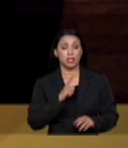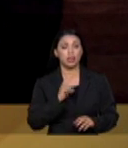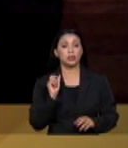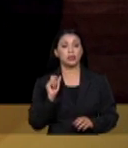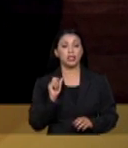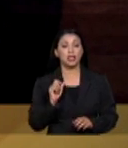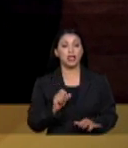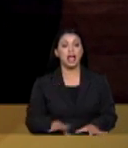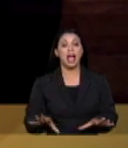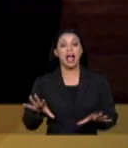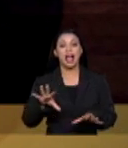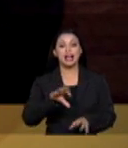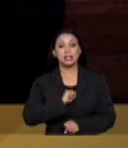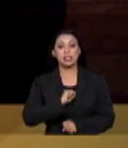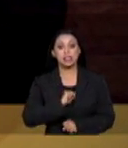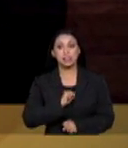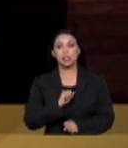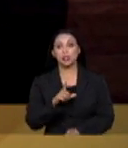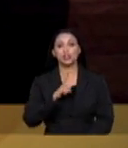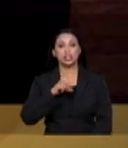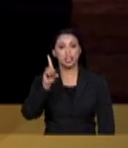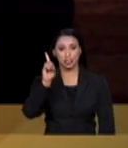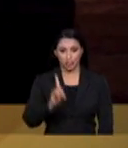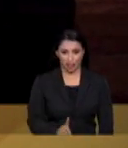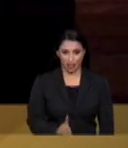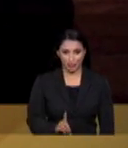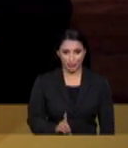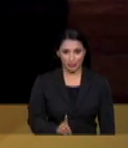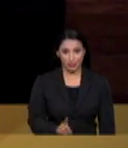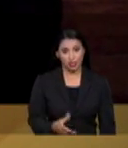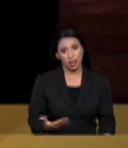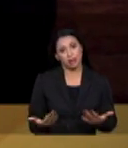da capacidade de possuído direito